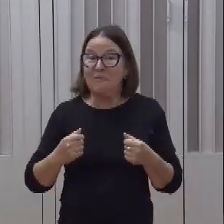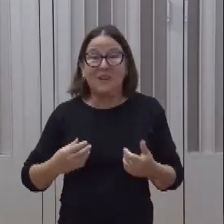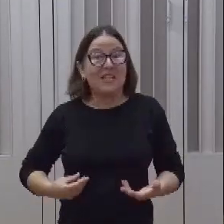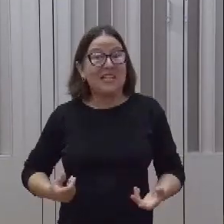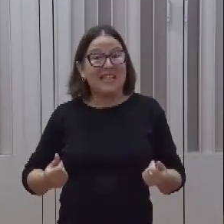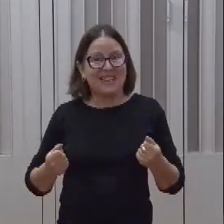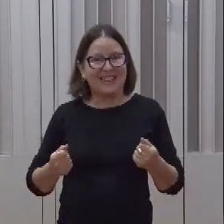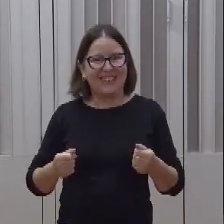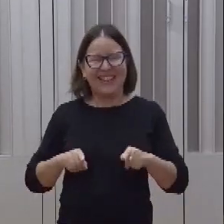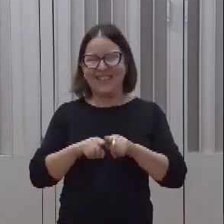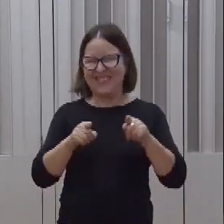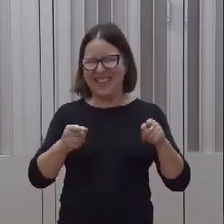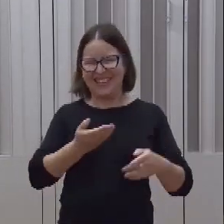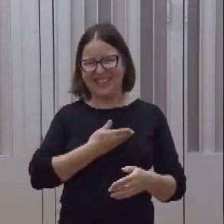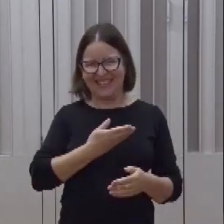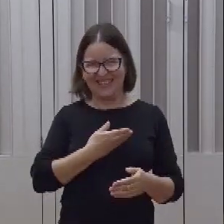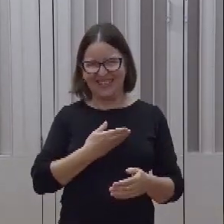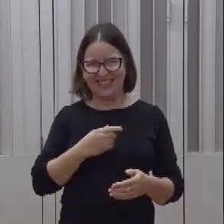eu ganhei